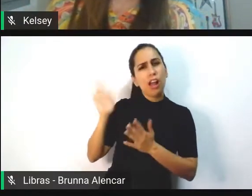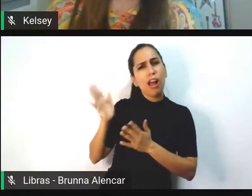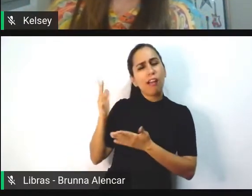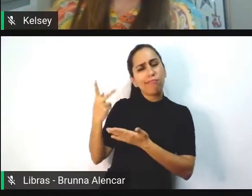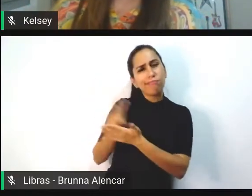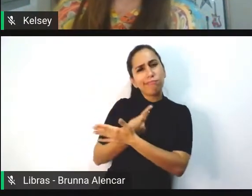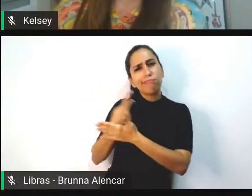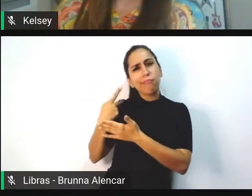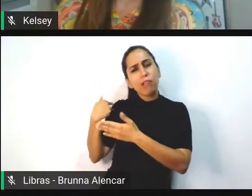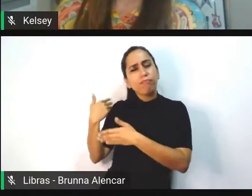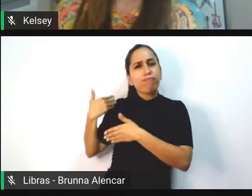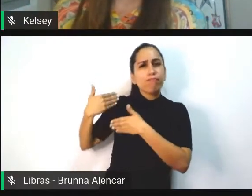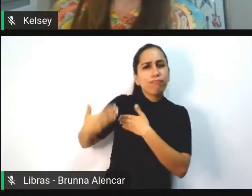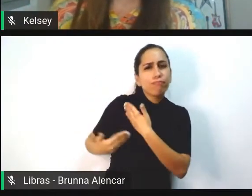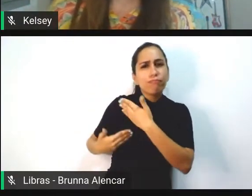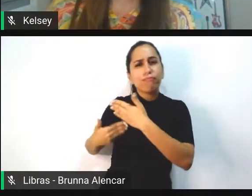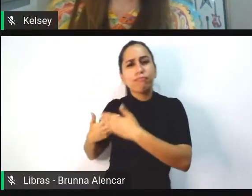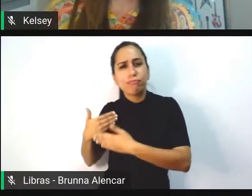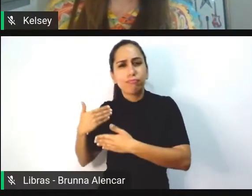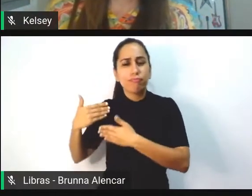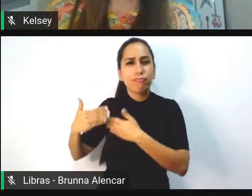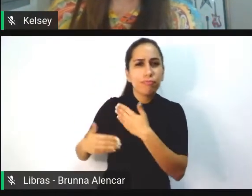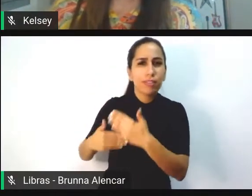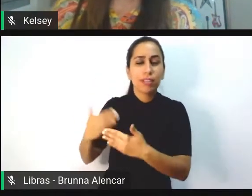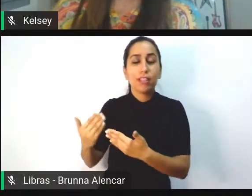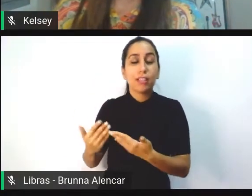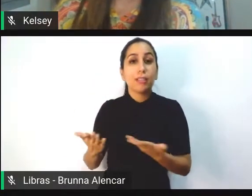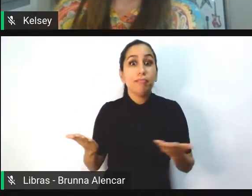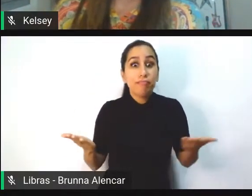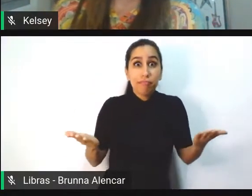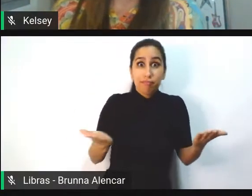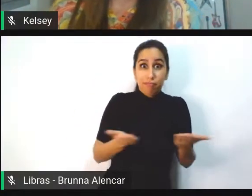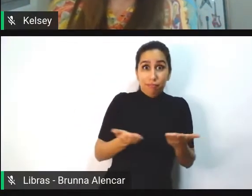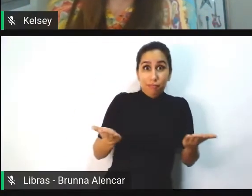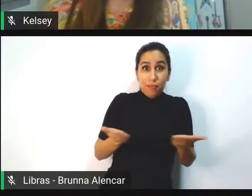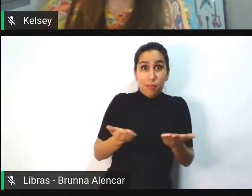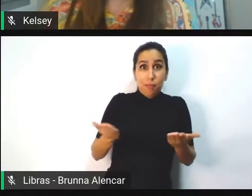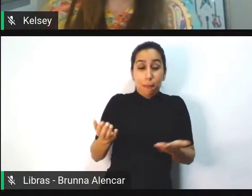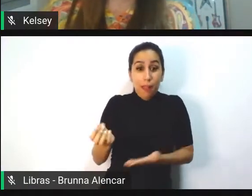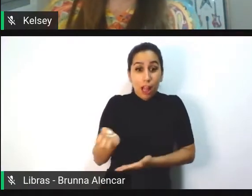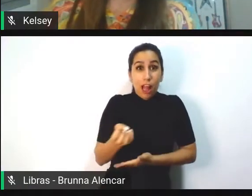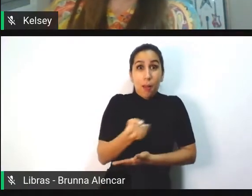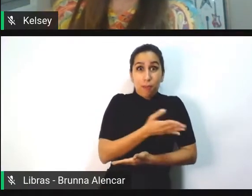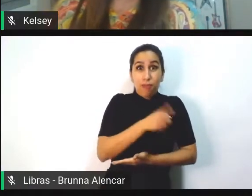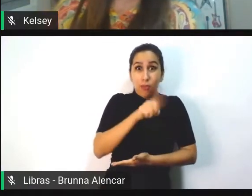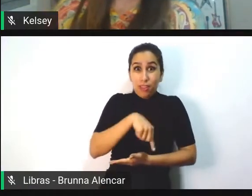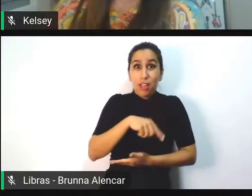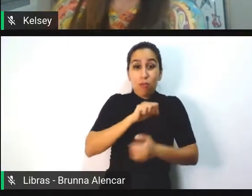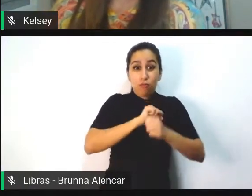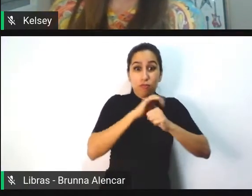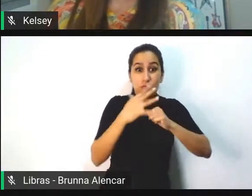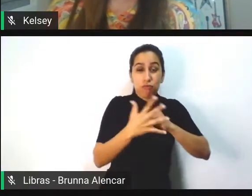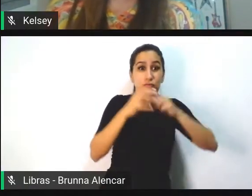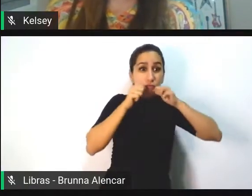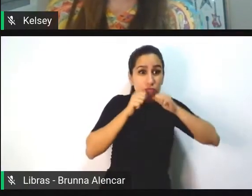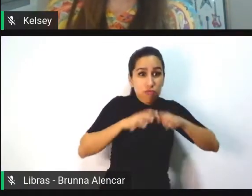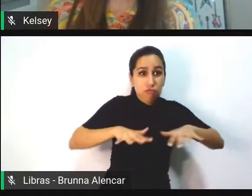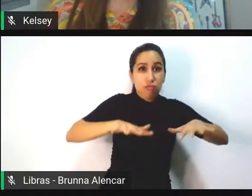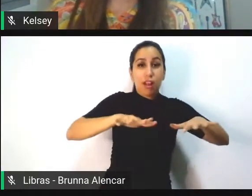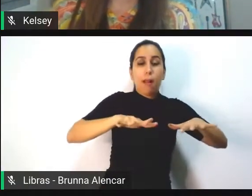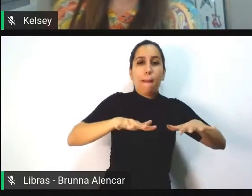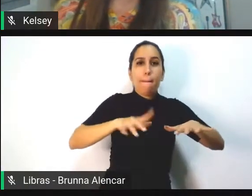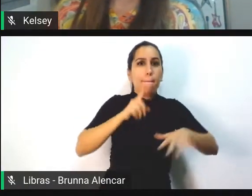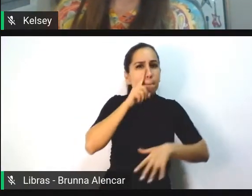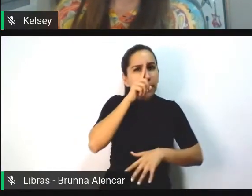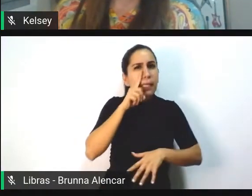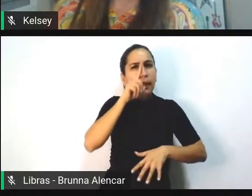paulatina, tá? E agora, com essa situação que ocorreu do risco biológico, né? Isso